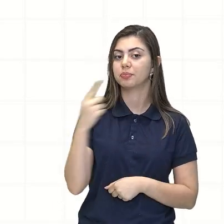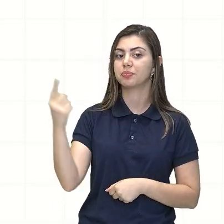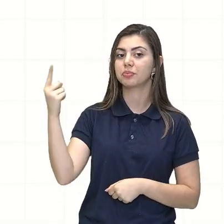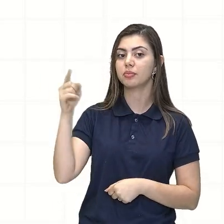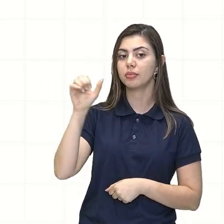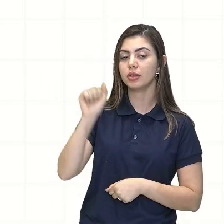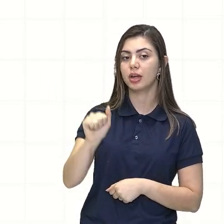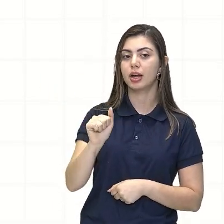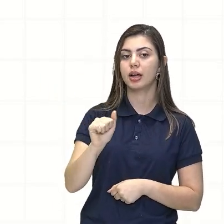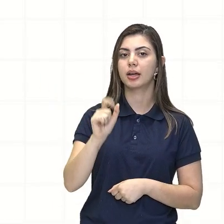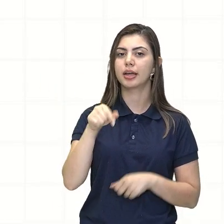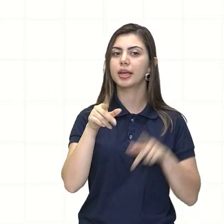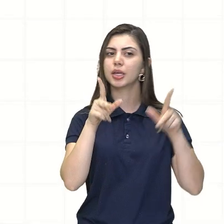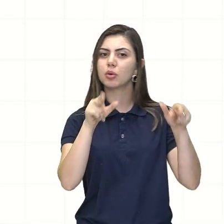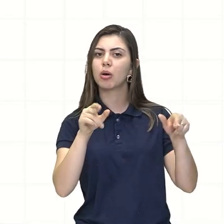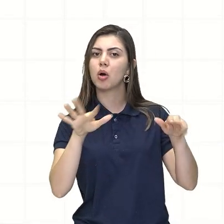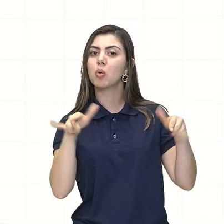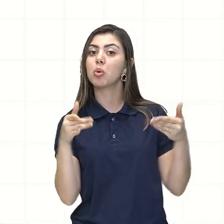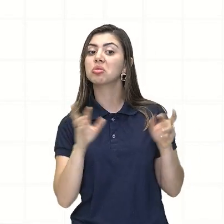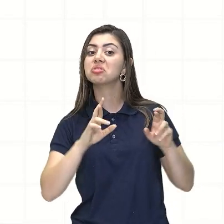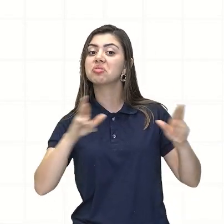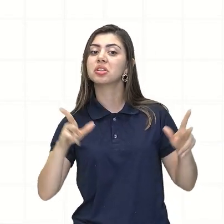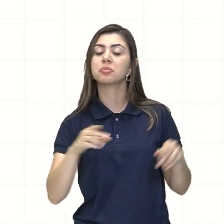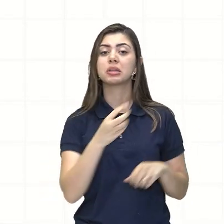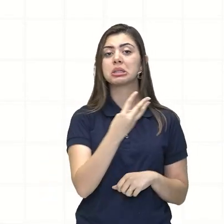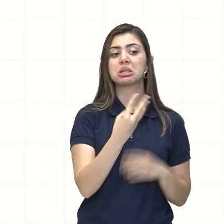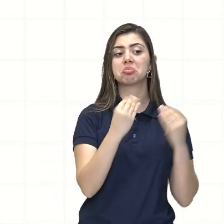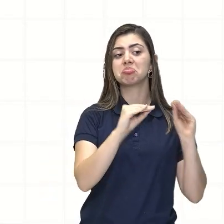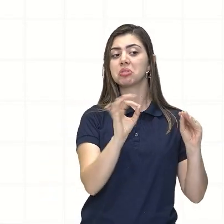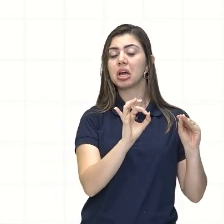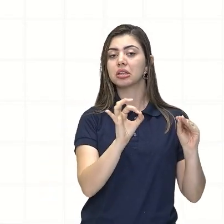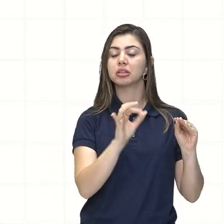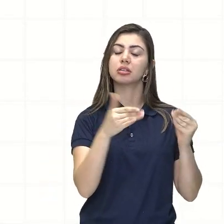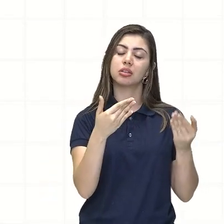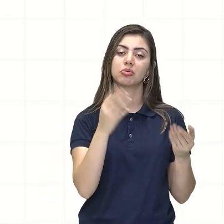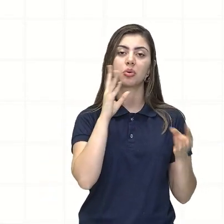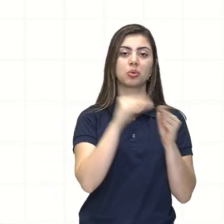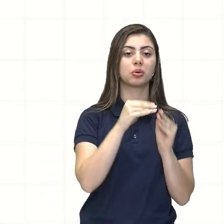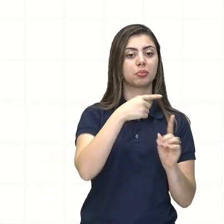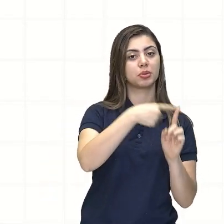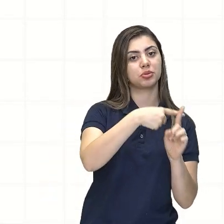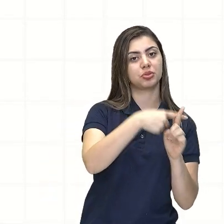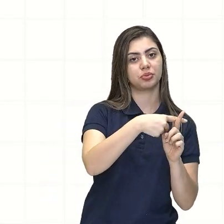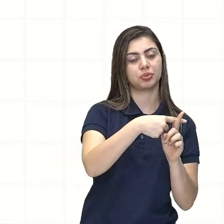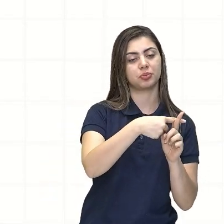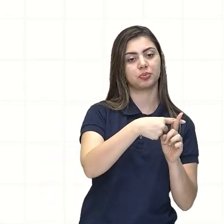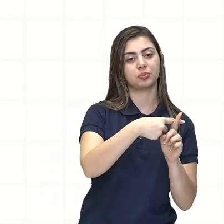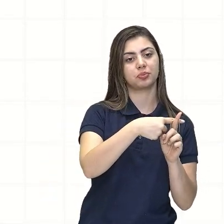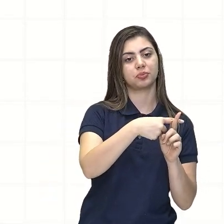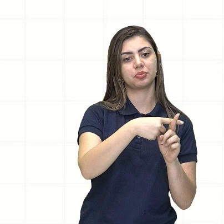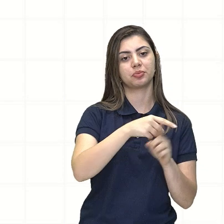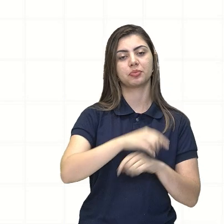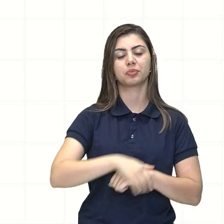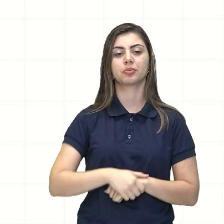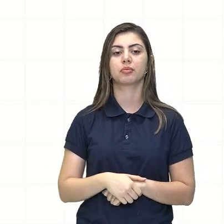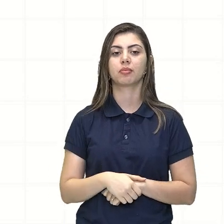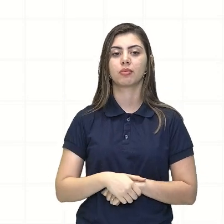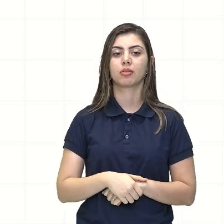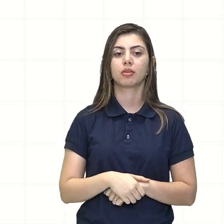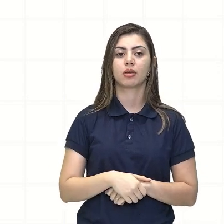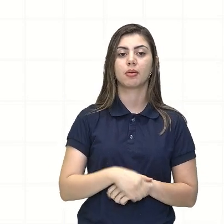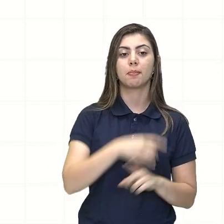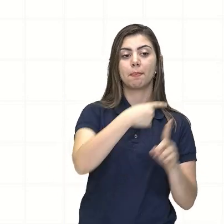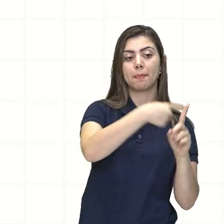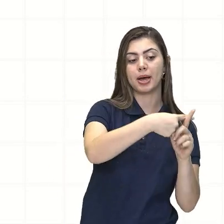São iguais ou diferentes? No 3 não aparece, então é mais. Então, menos,